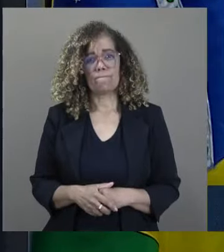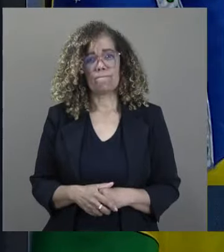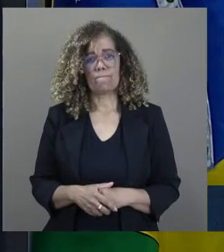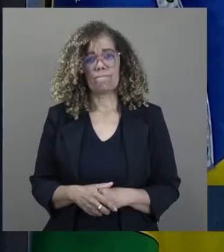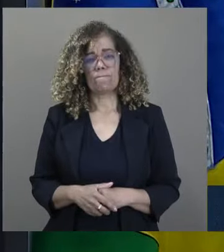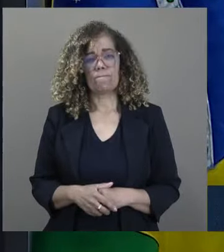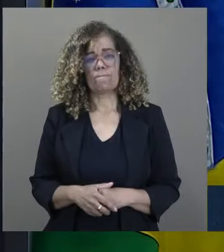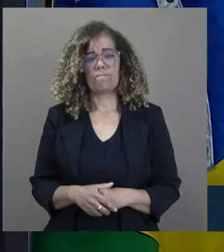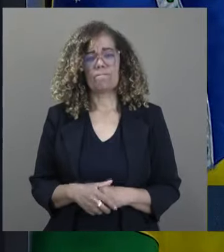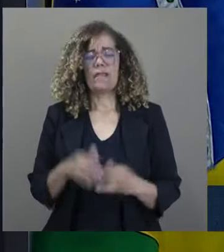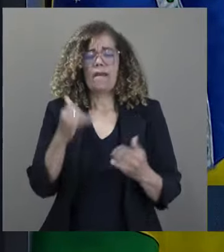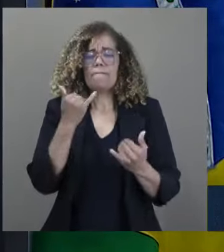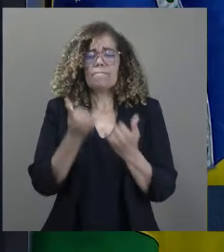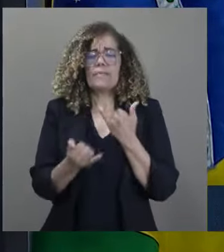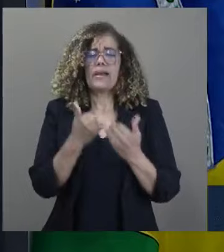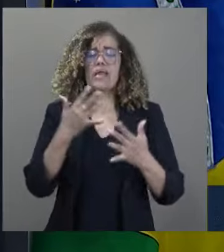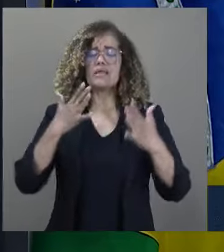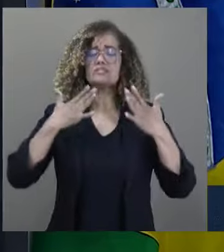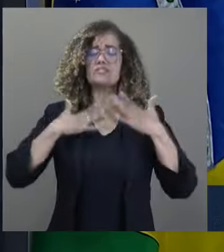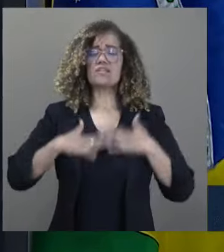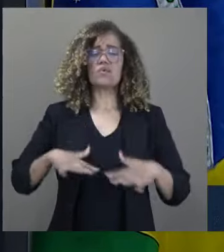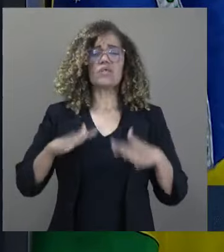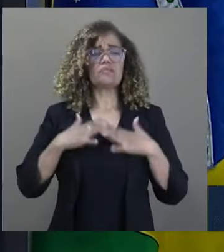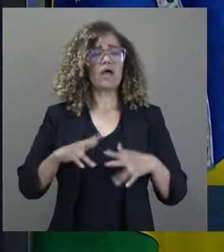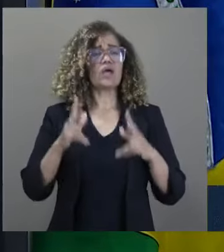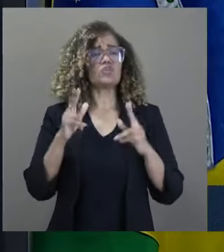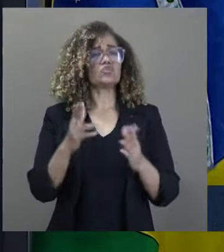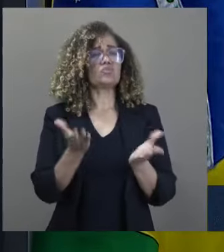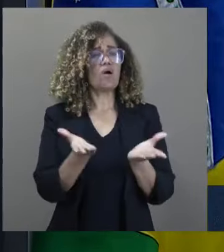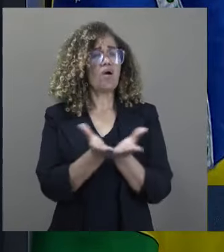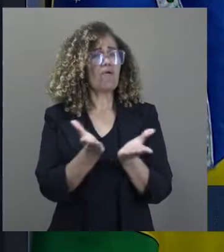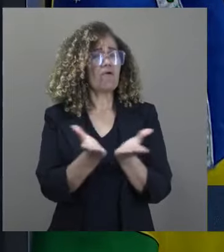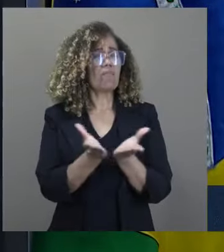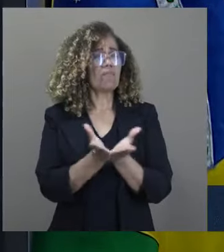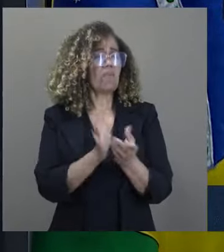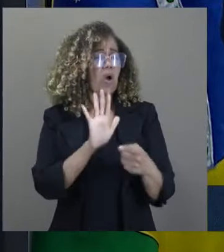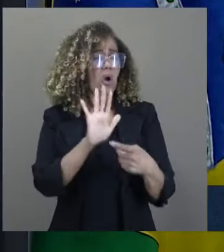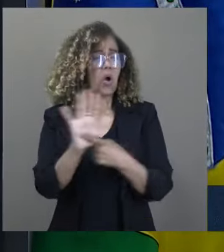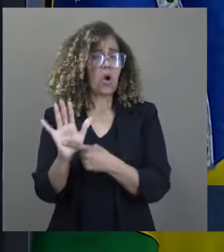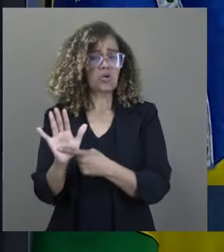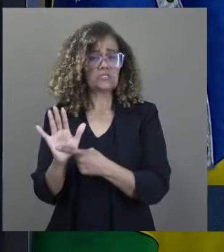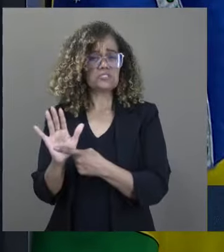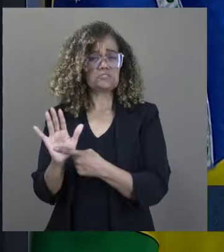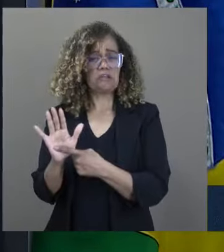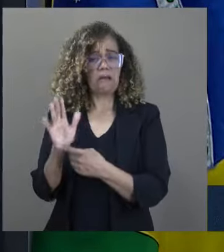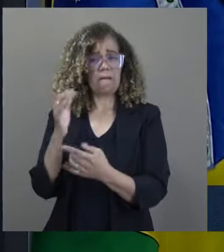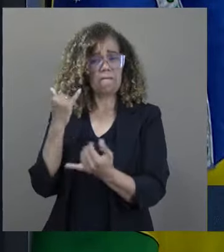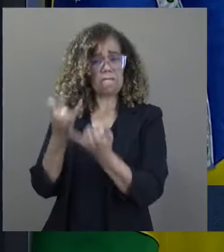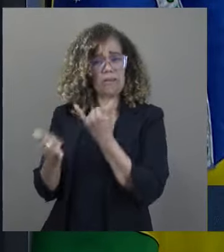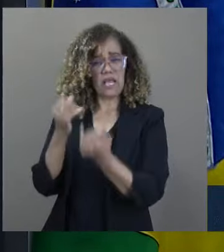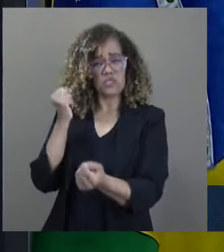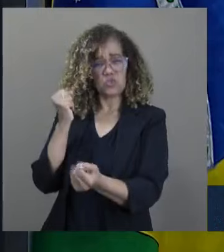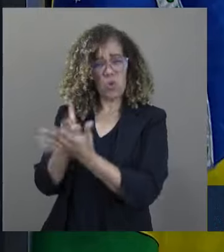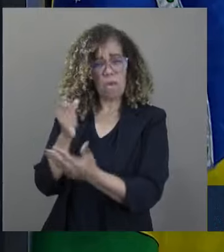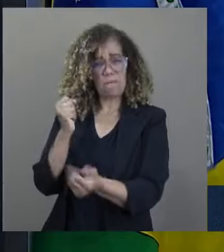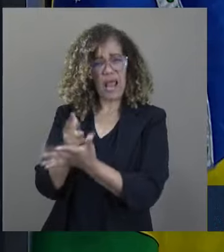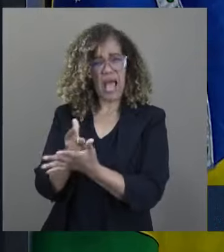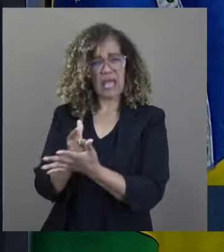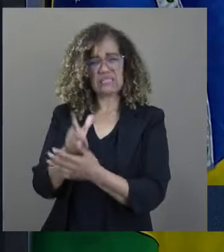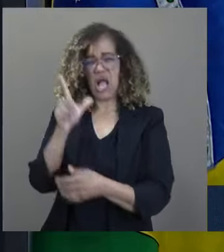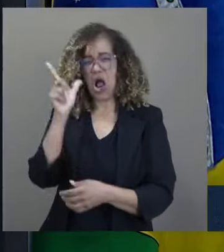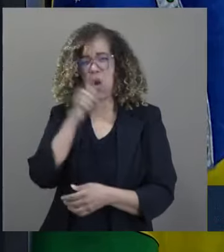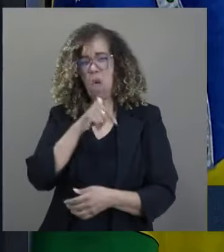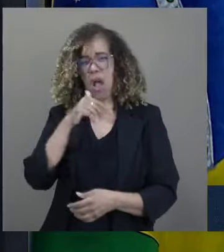Uma tranquilidade, como diz no Evangelho, uma tranquilidade comprada com águas